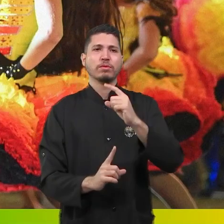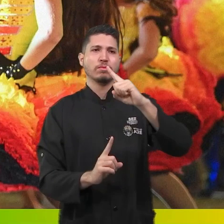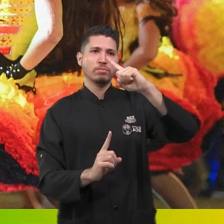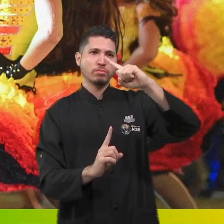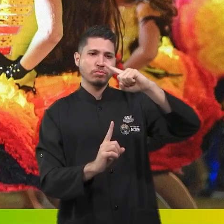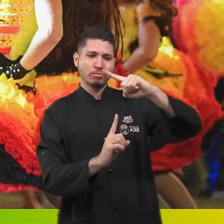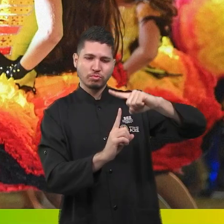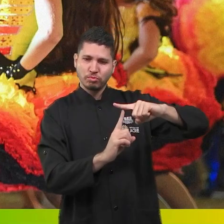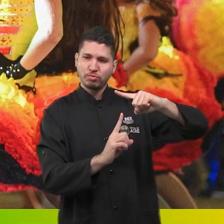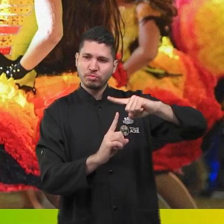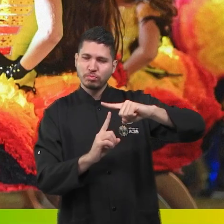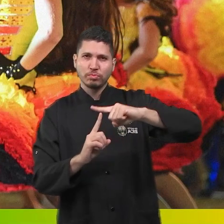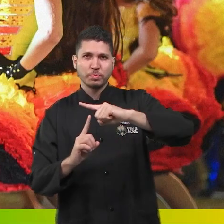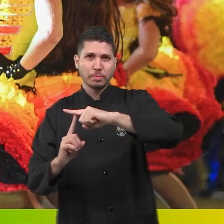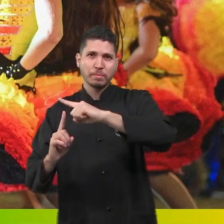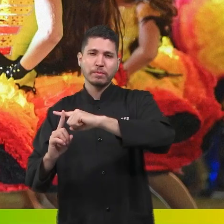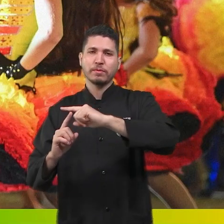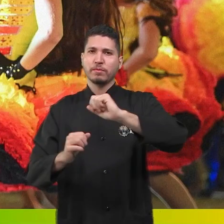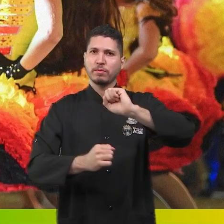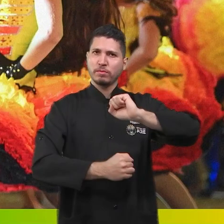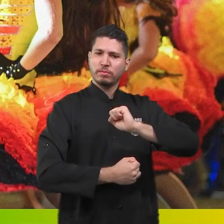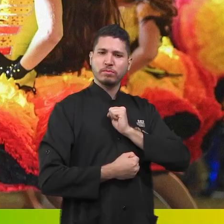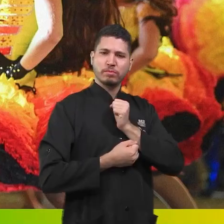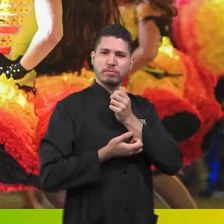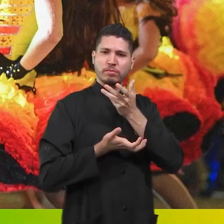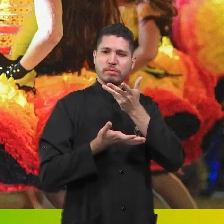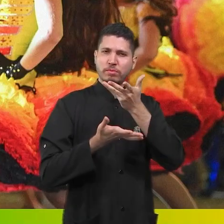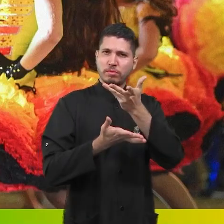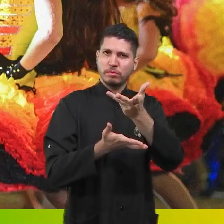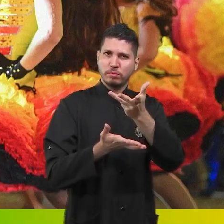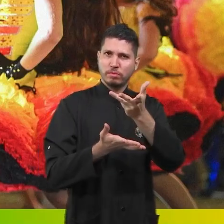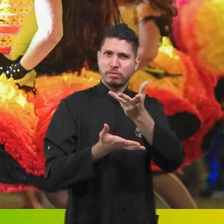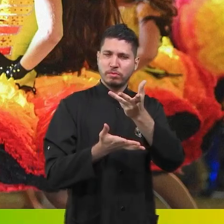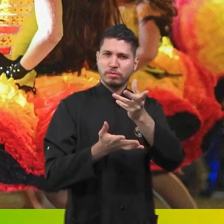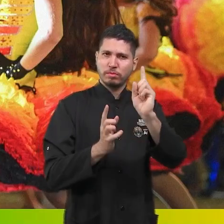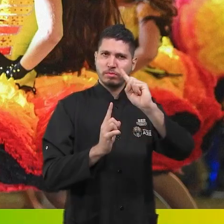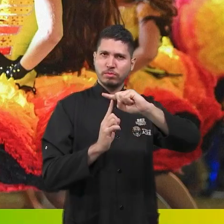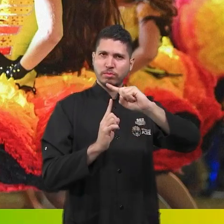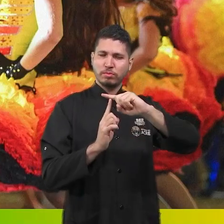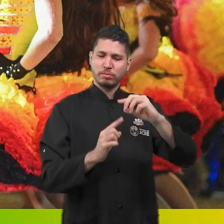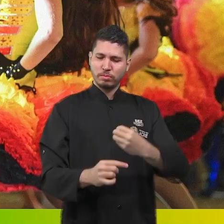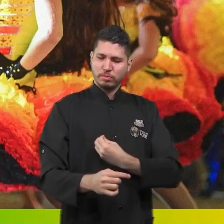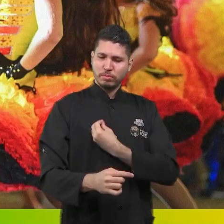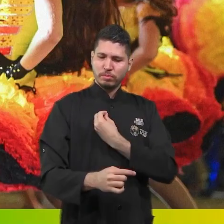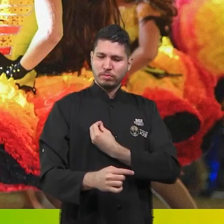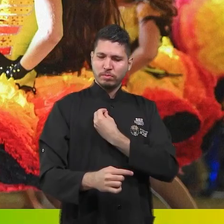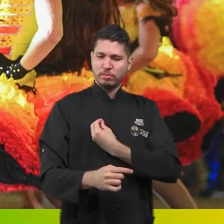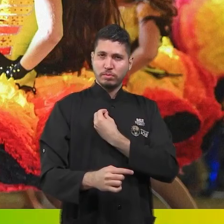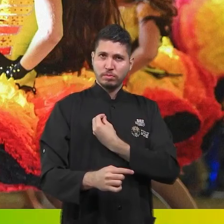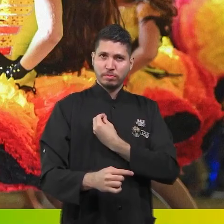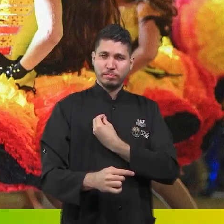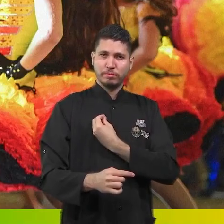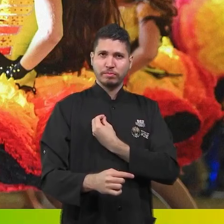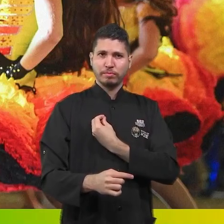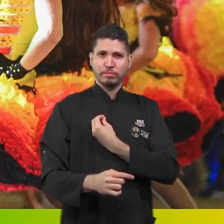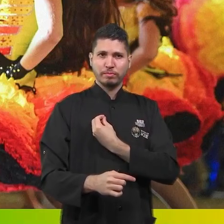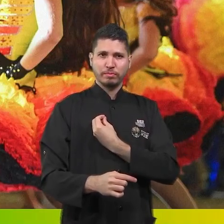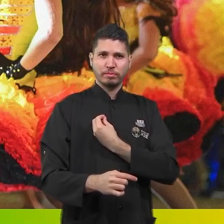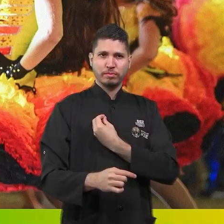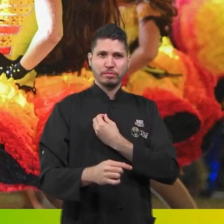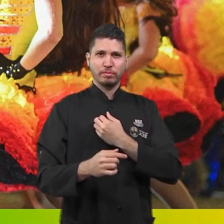povo utiliza para expressar o seu modo de viver. Então, ela fala sobre como